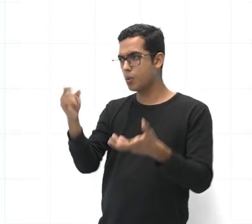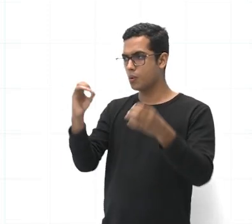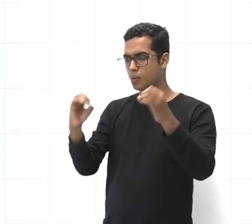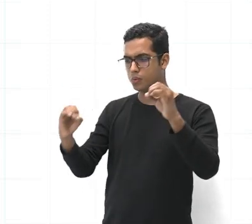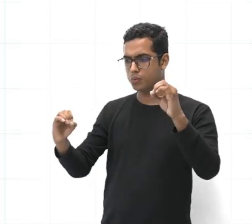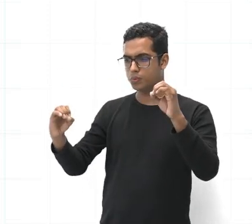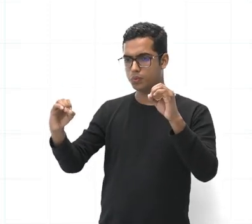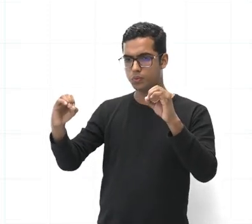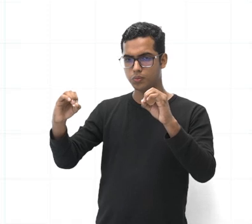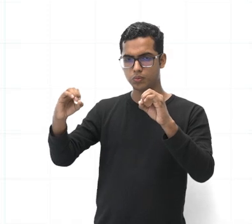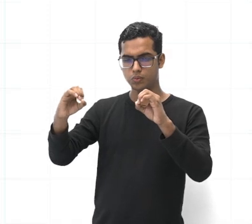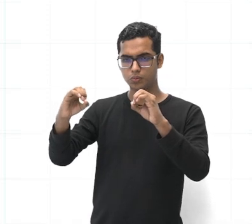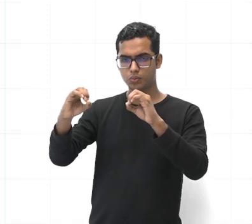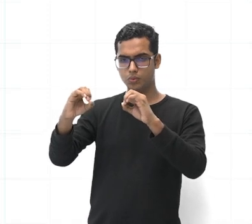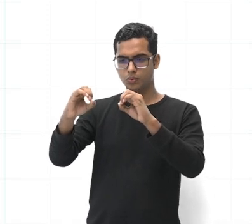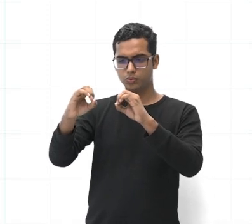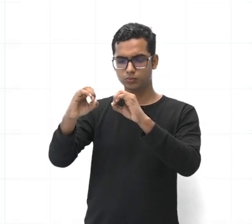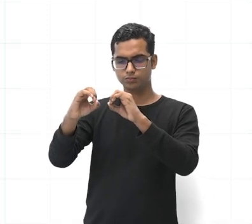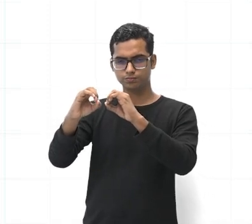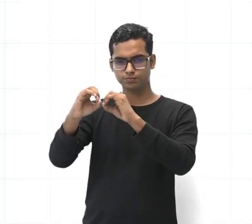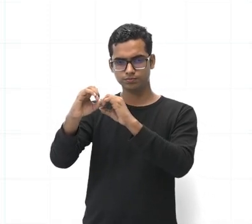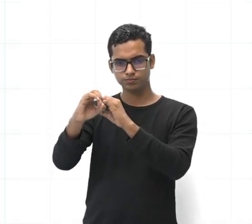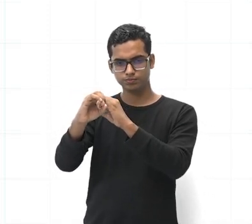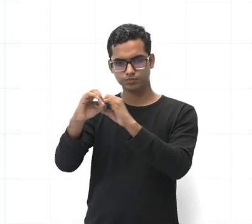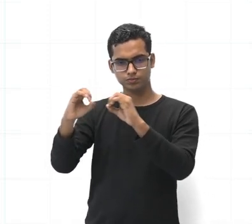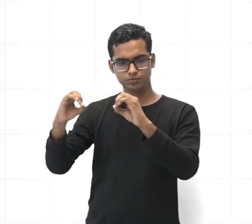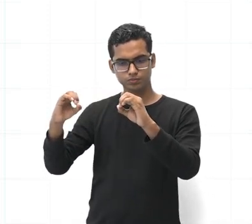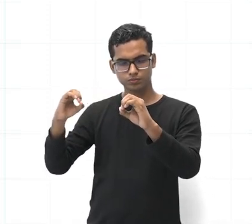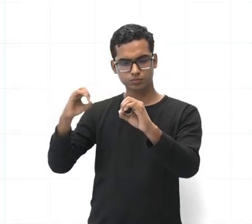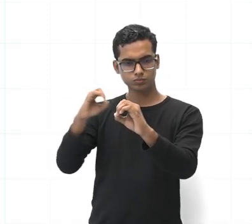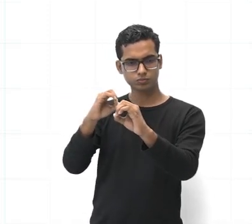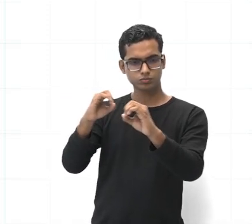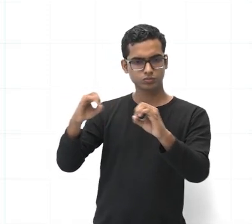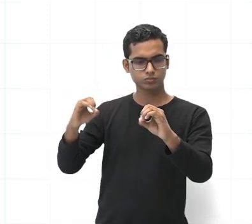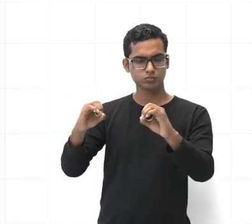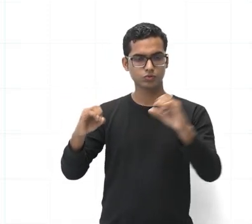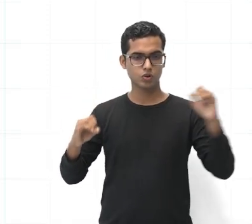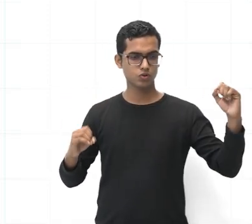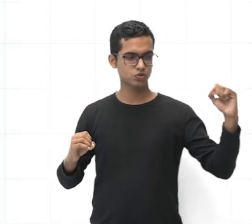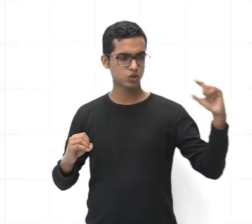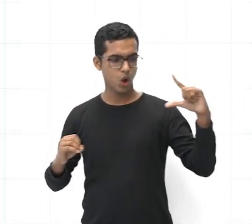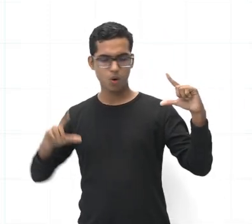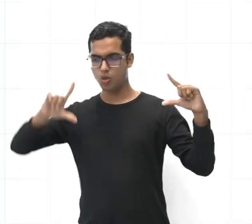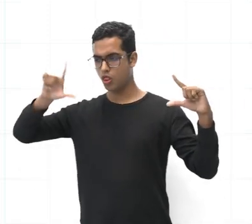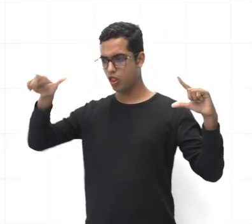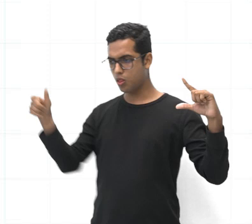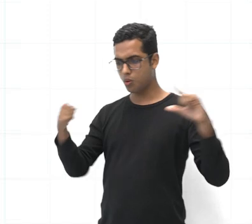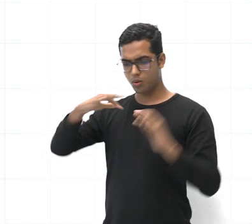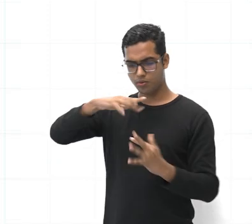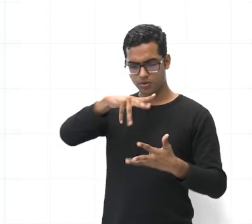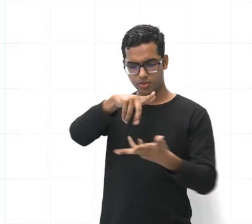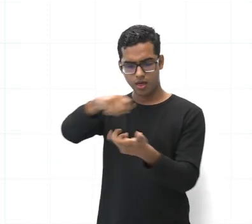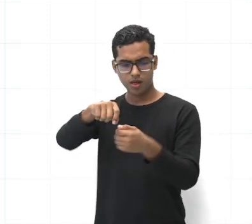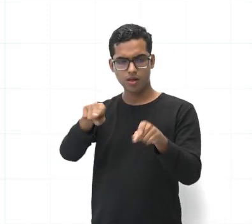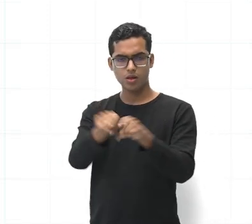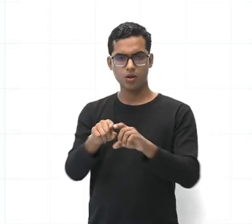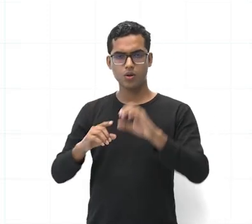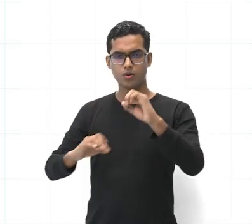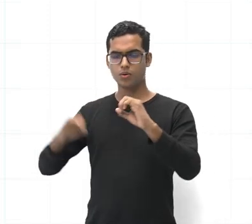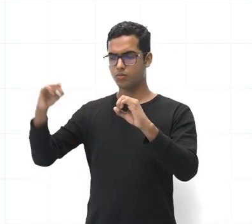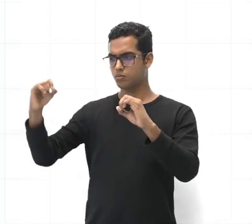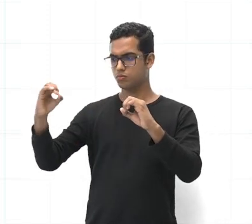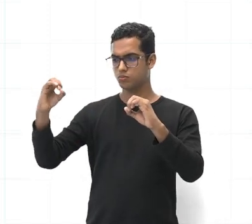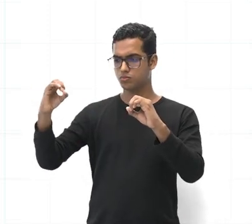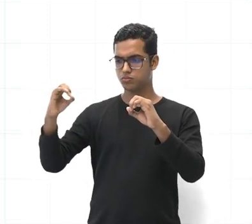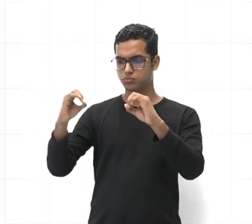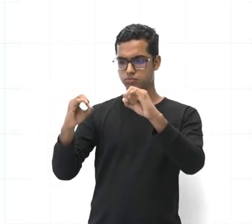se projeta, né, entre o Sol e a Lua, nós vemos o quê? A Lua vai